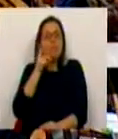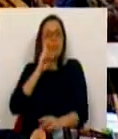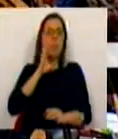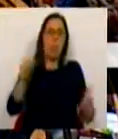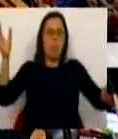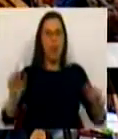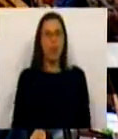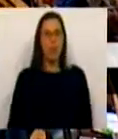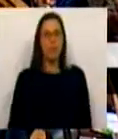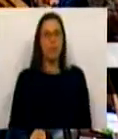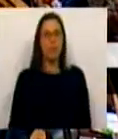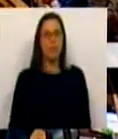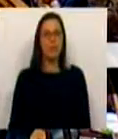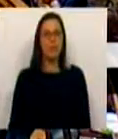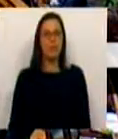banco.